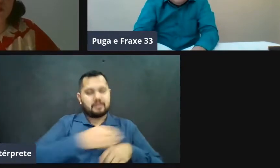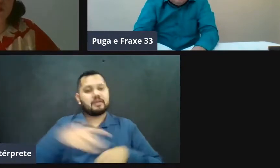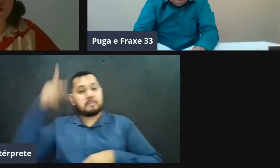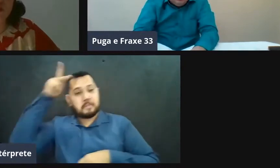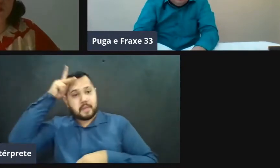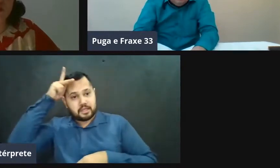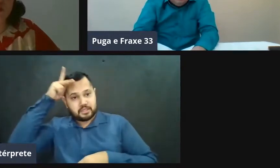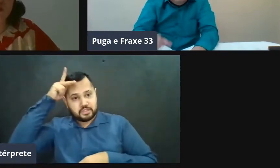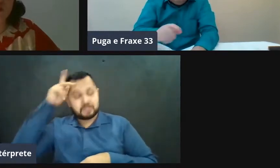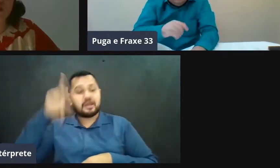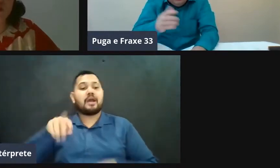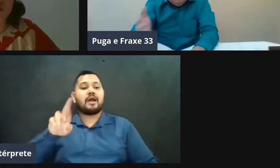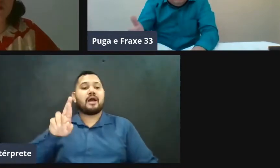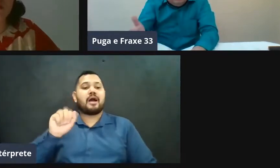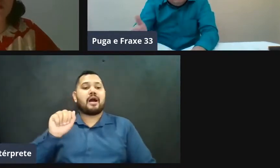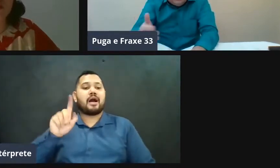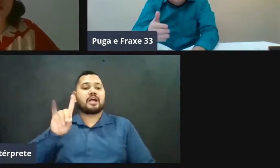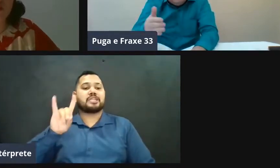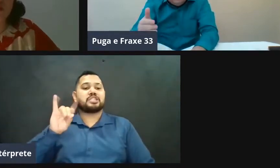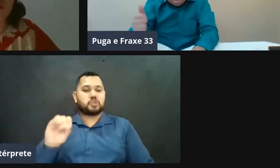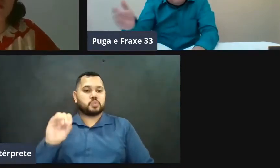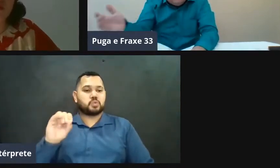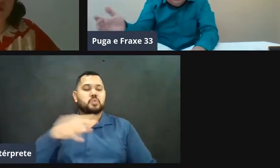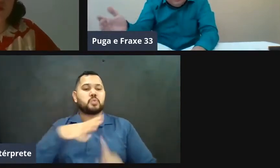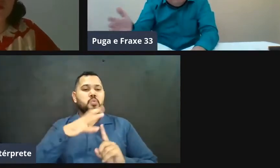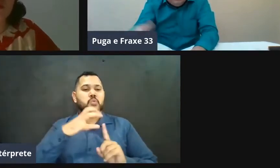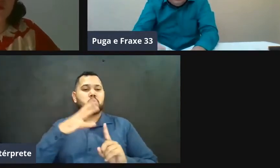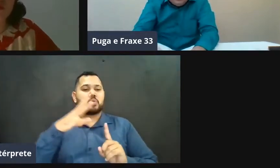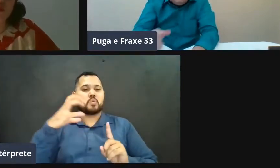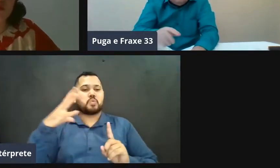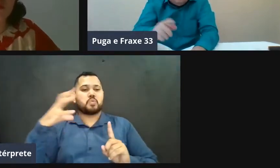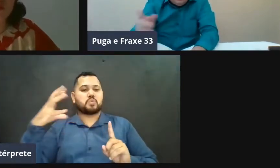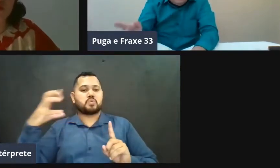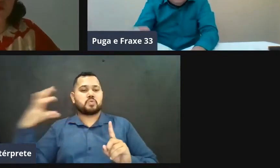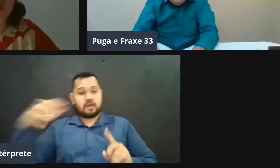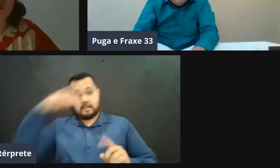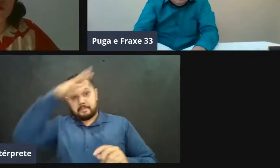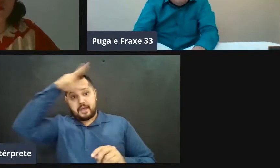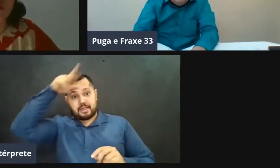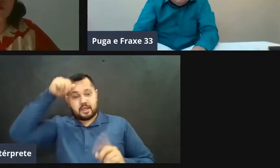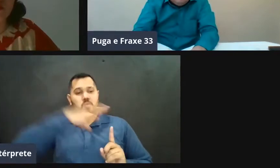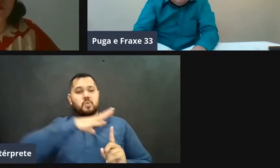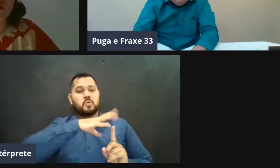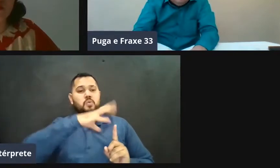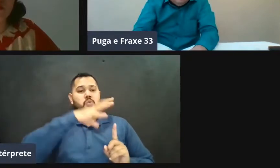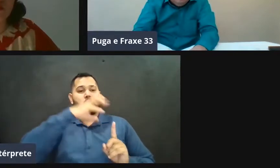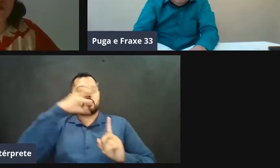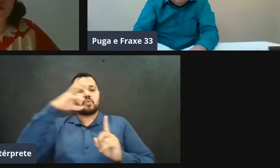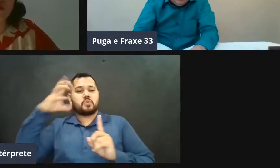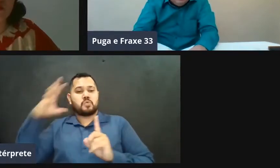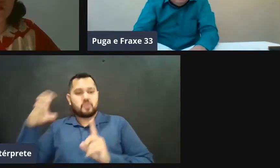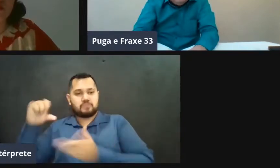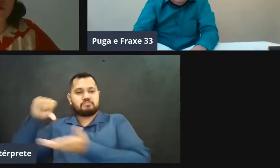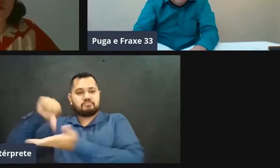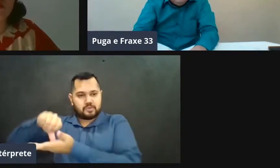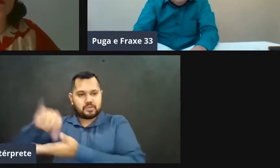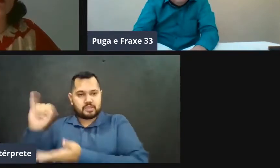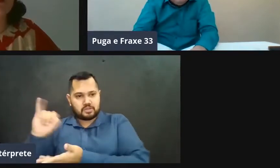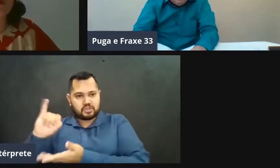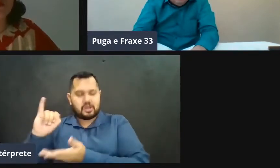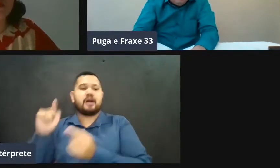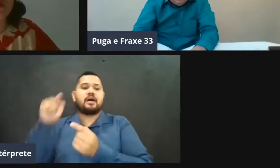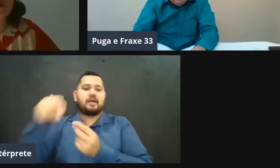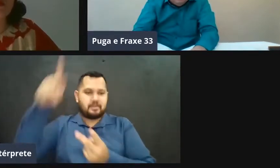de rádio, que sai de Manaus e vai via rádio para ambos esses municípios, né? E